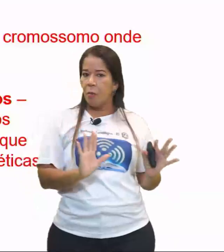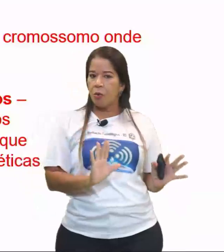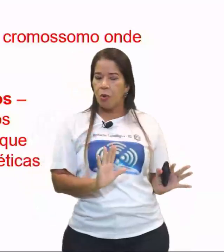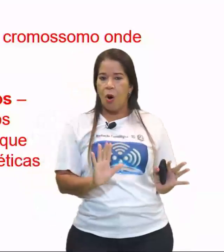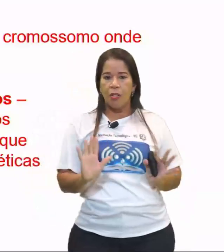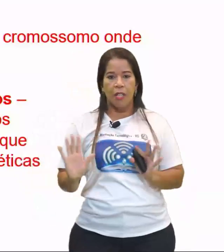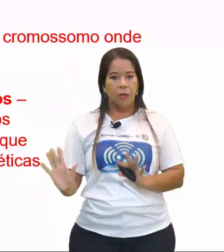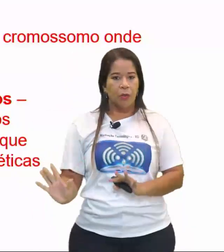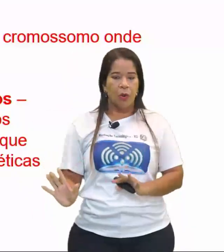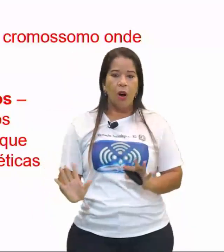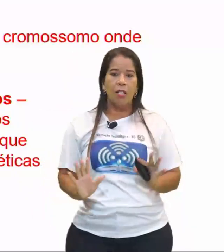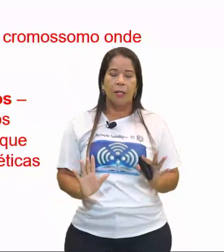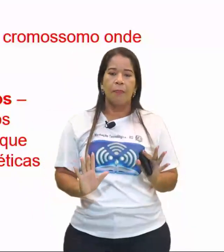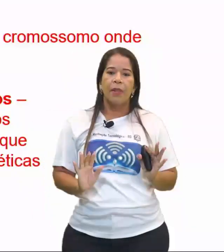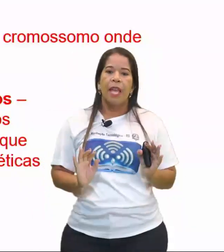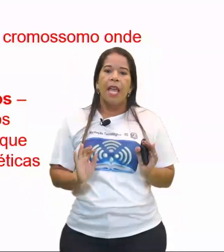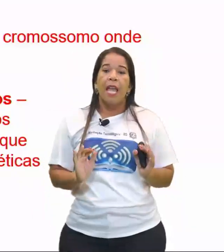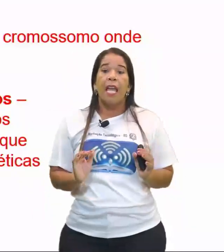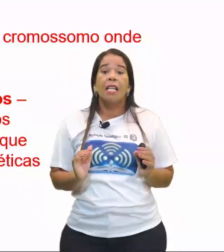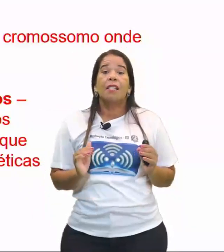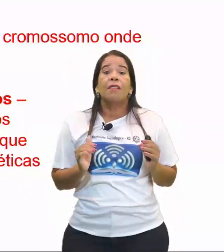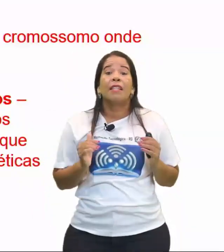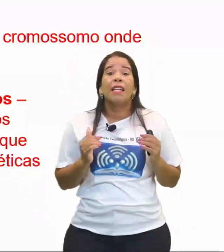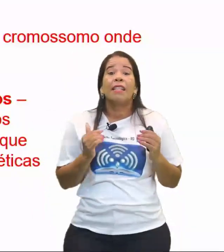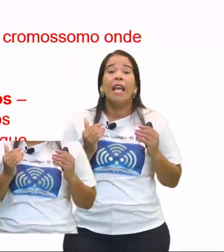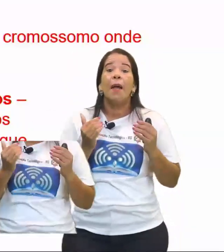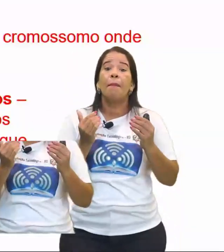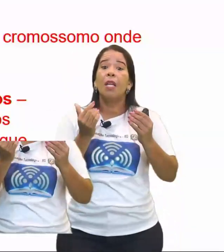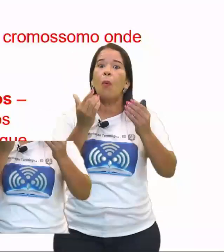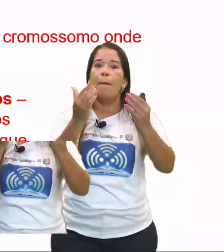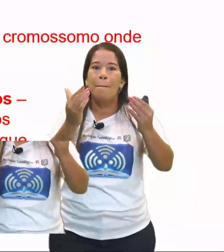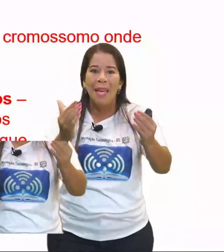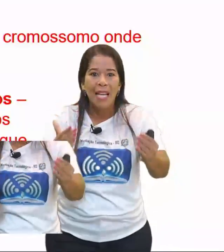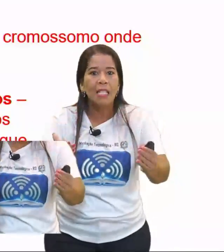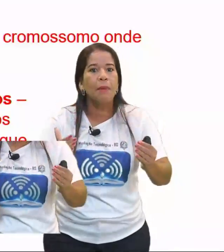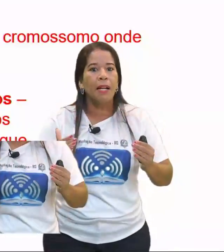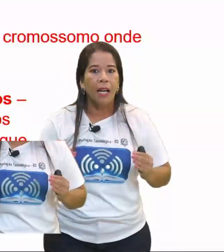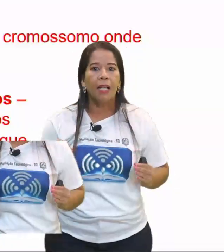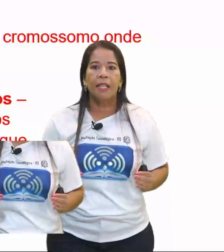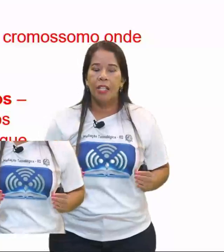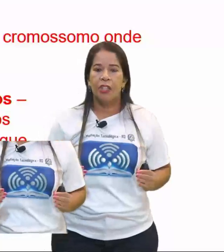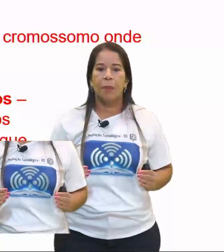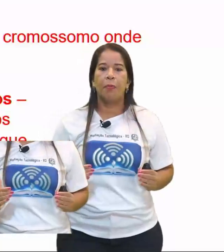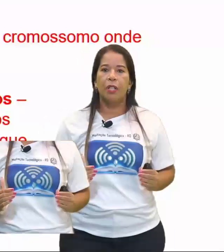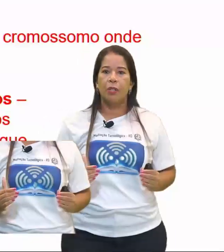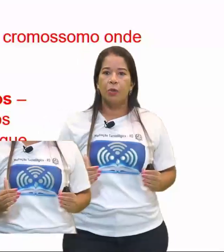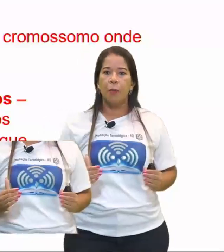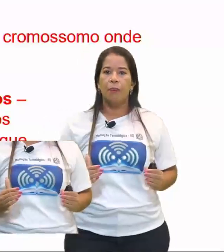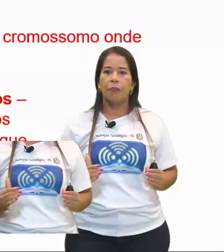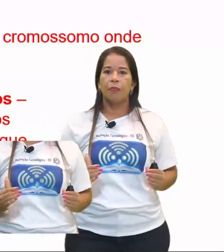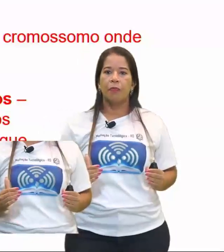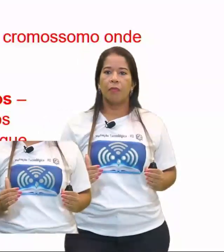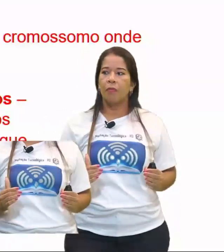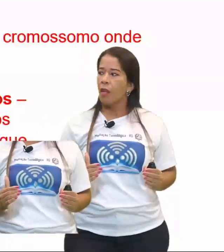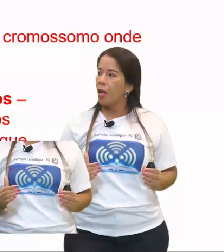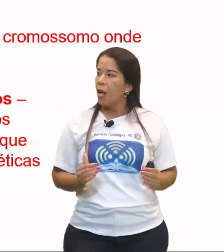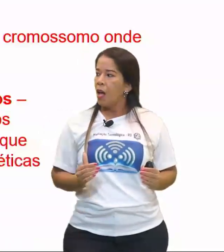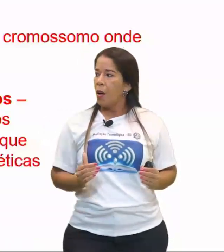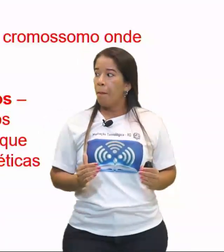estar em homozigose, em heterozigose, eles determinam a mesma característica. Por isso